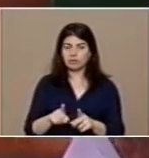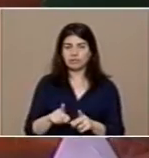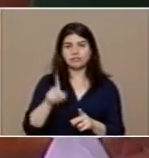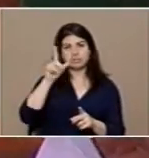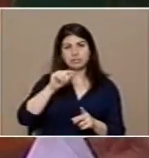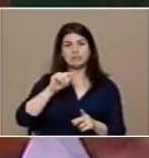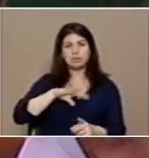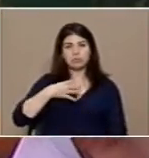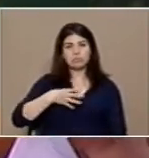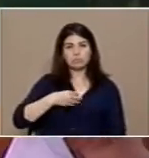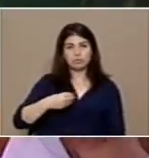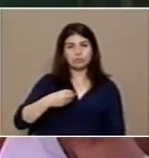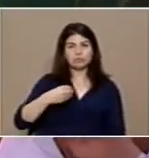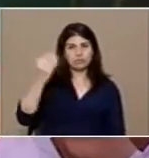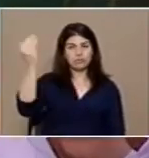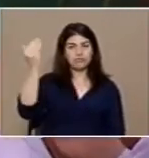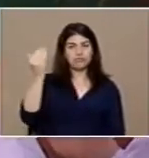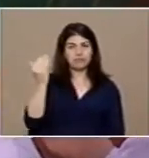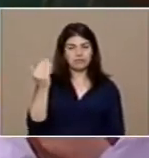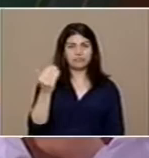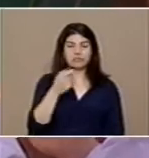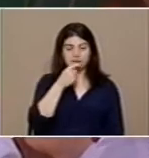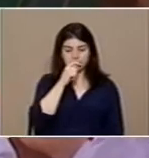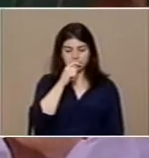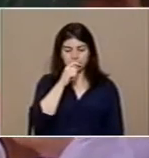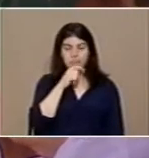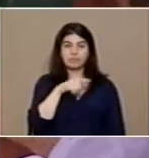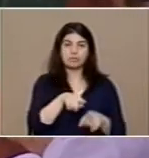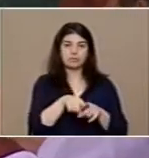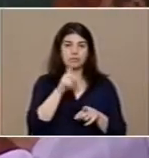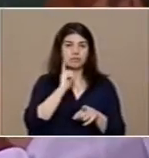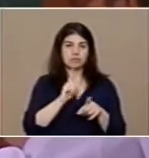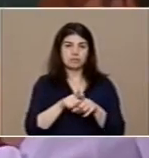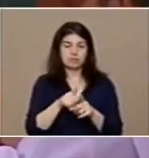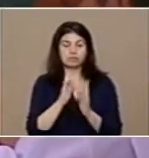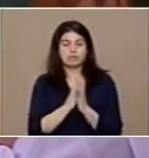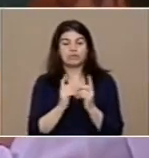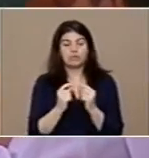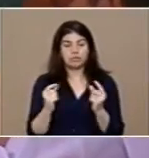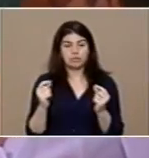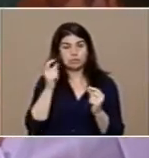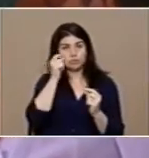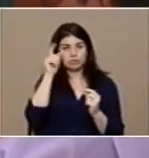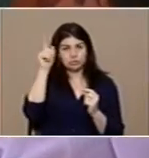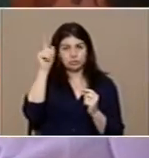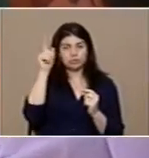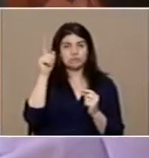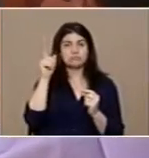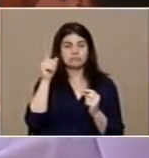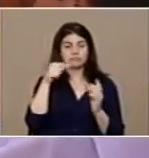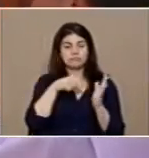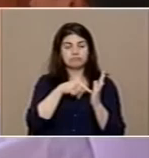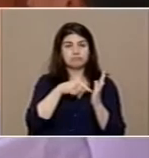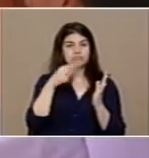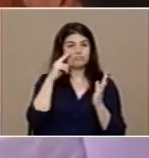do mundo que há de vir Amém irmãos irmãs Oremos ao senhor que nos dirige o evangelho